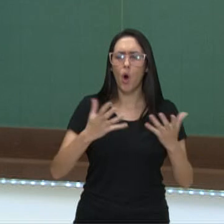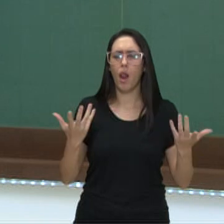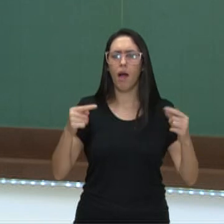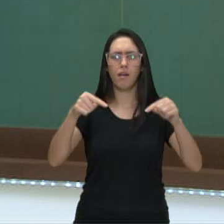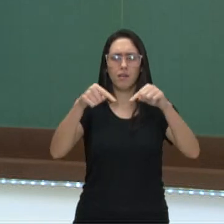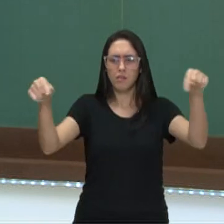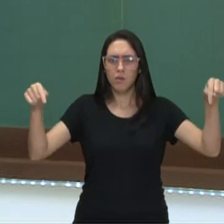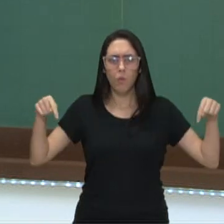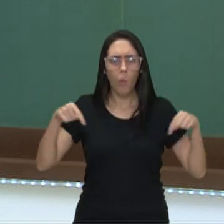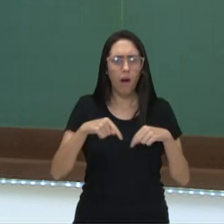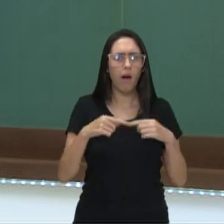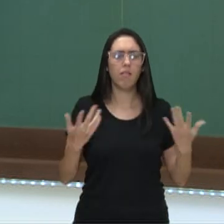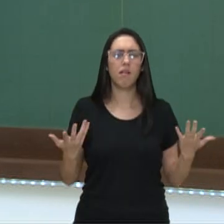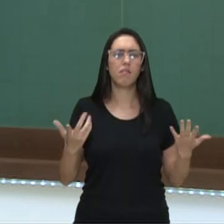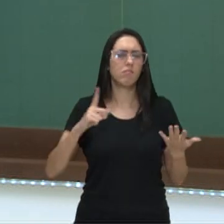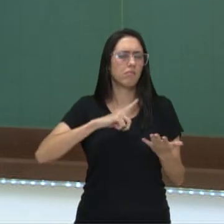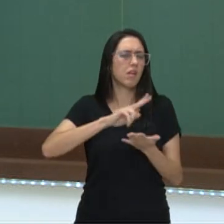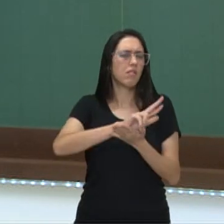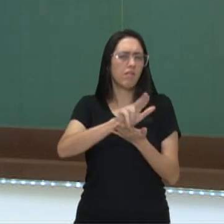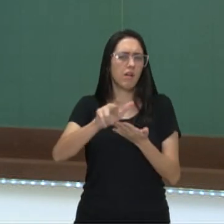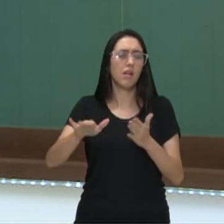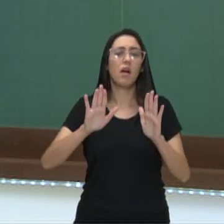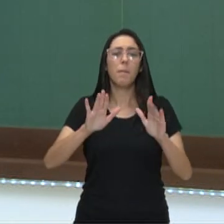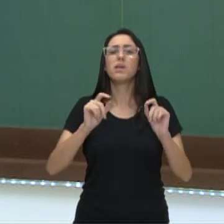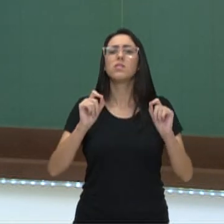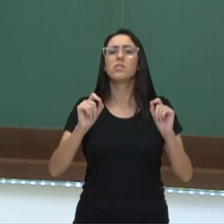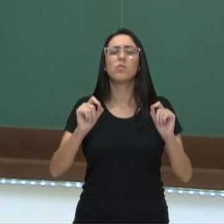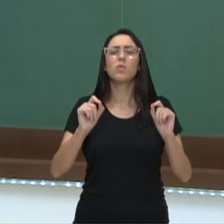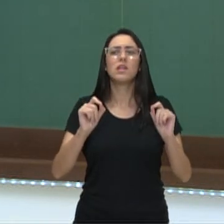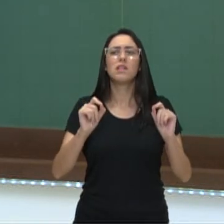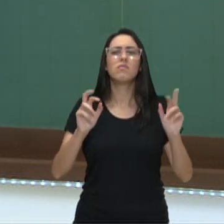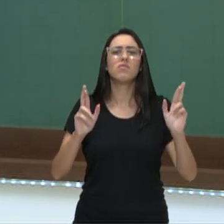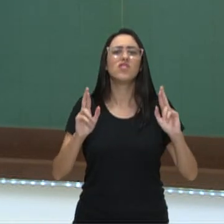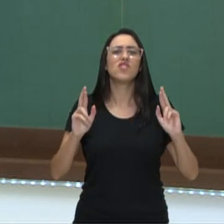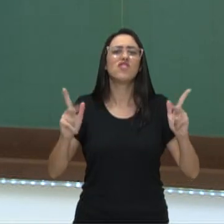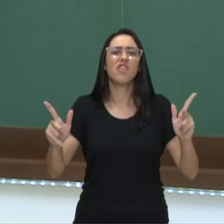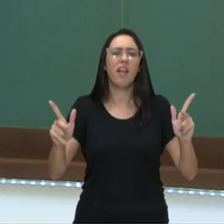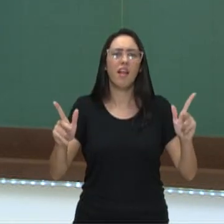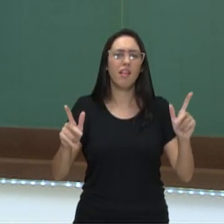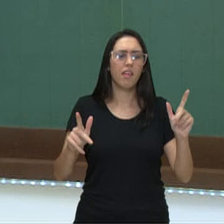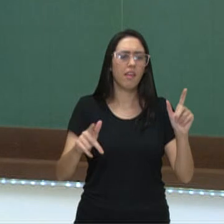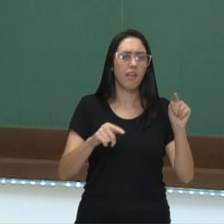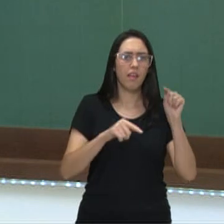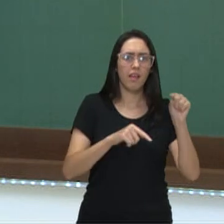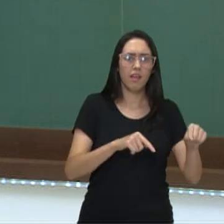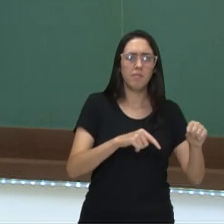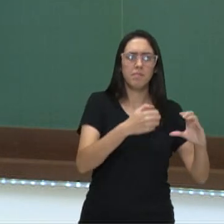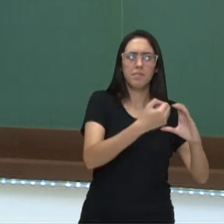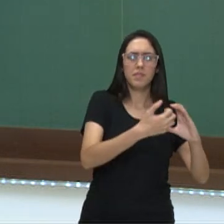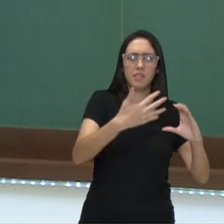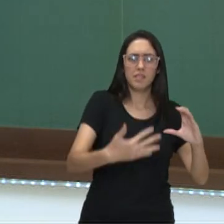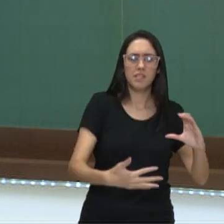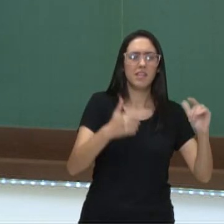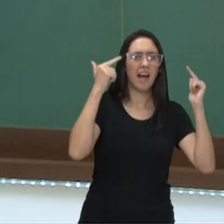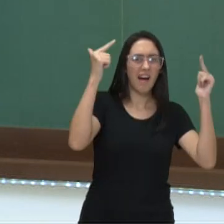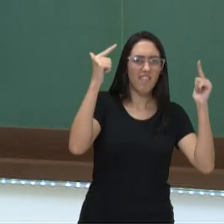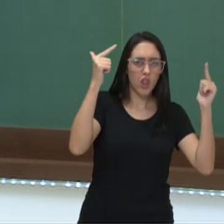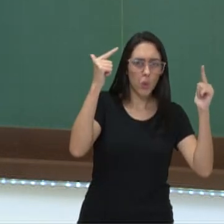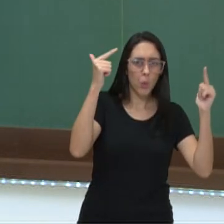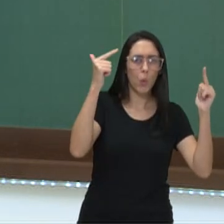quadra, mas qual é que a gente pode listar aqui, fazer uma lista de características que